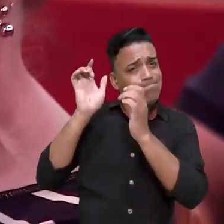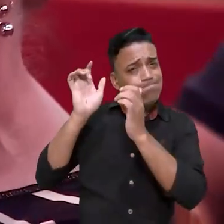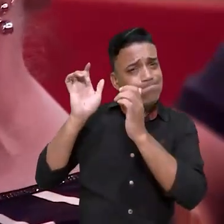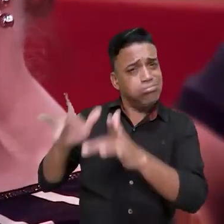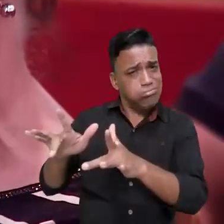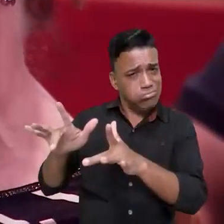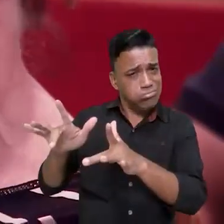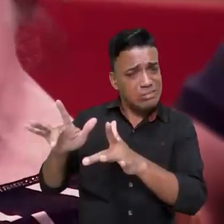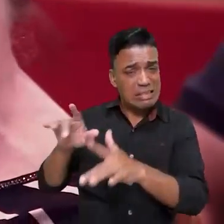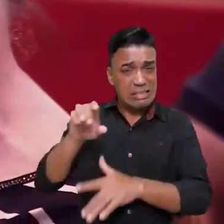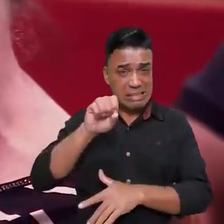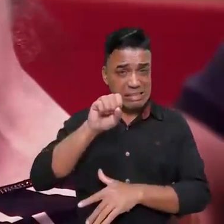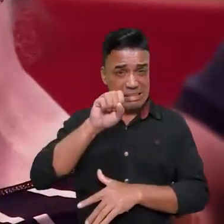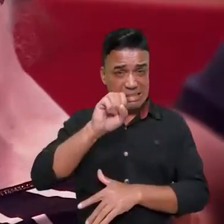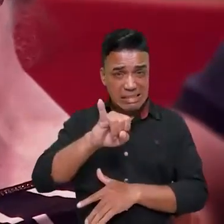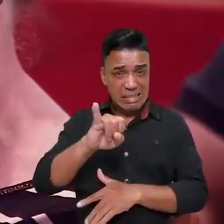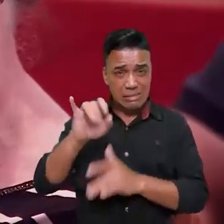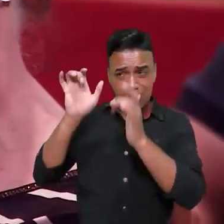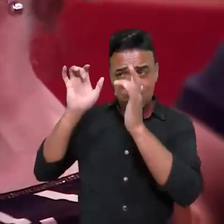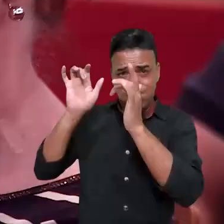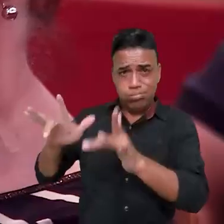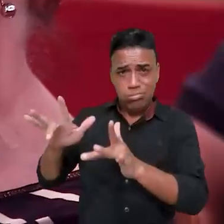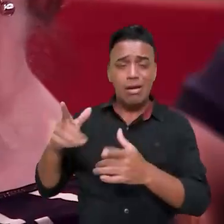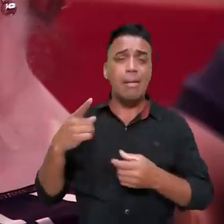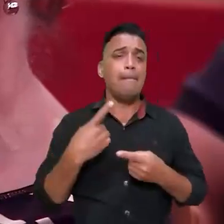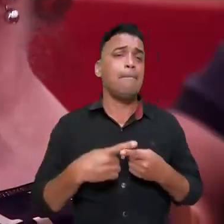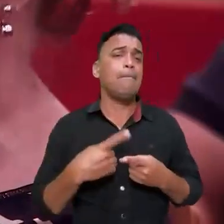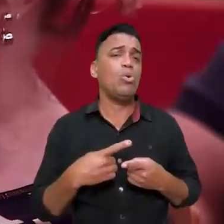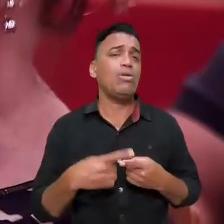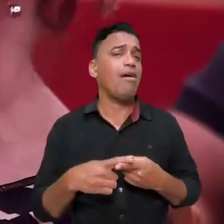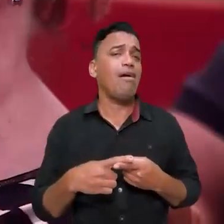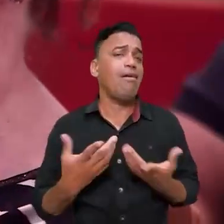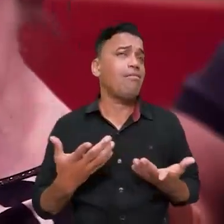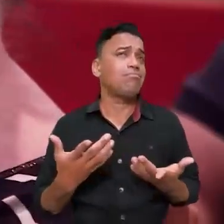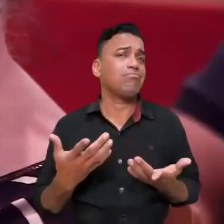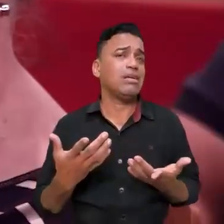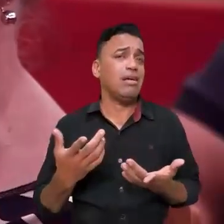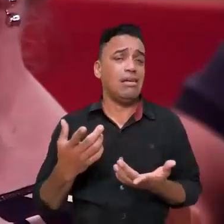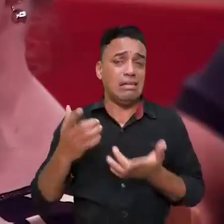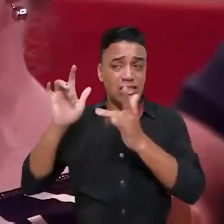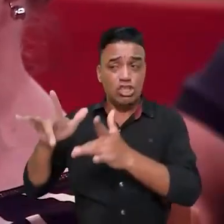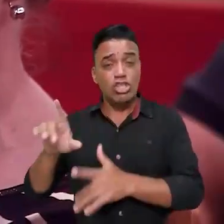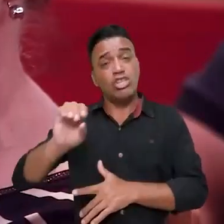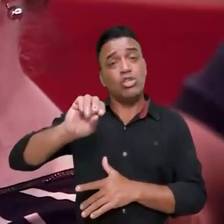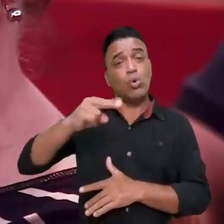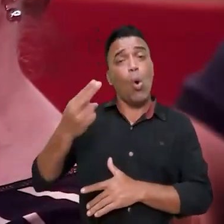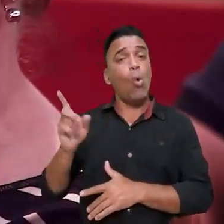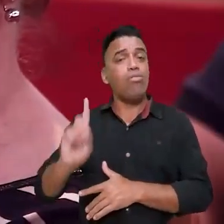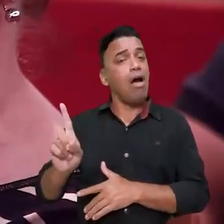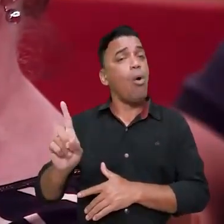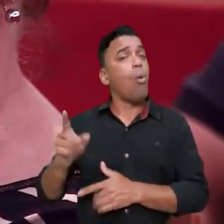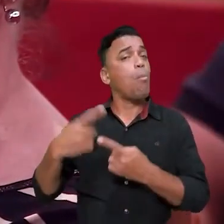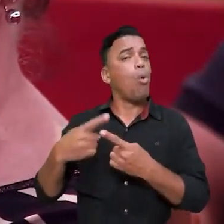desistiria? E se você desistiria, por que você desistiria e por que você não desistiria?